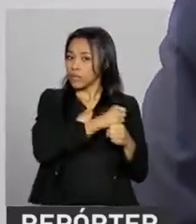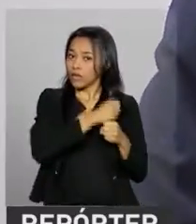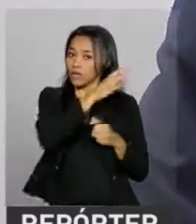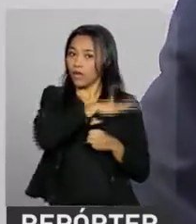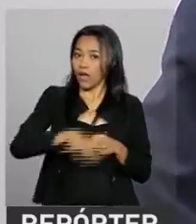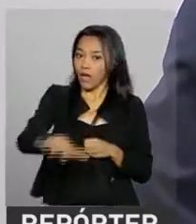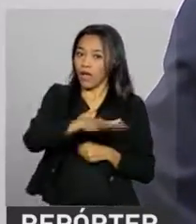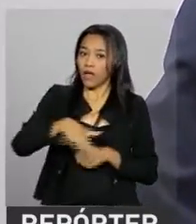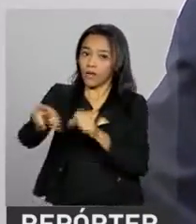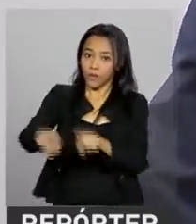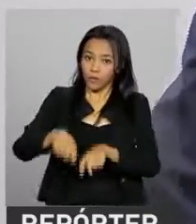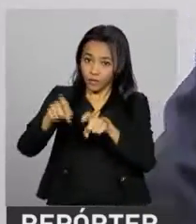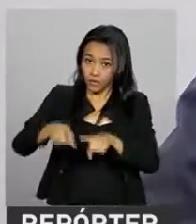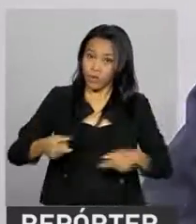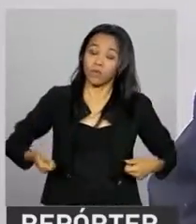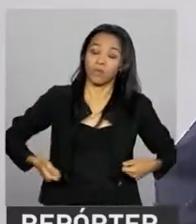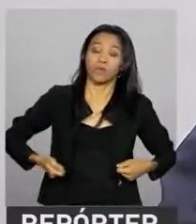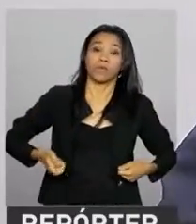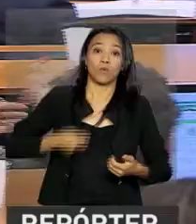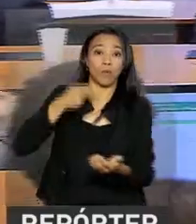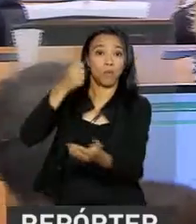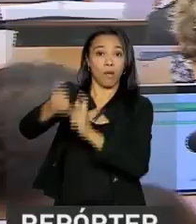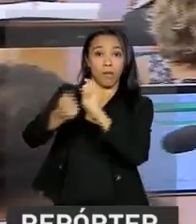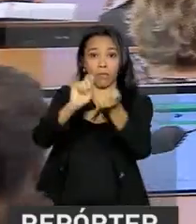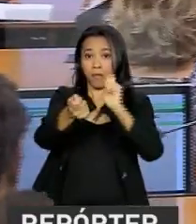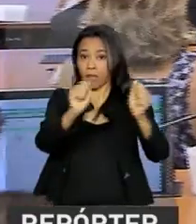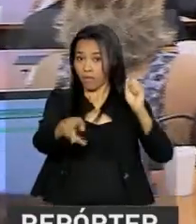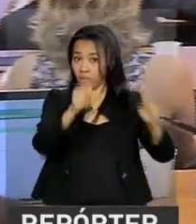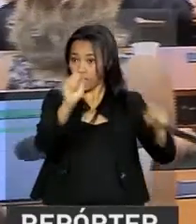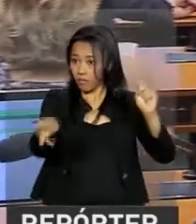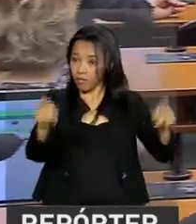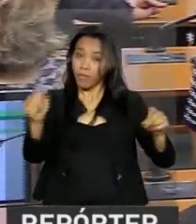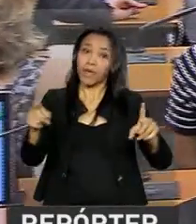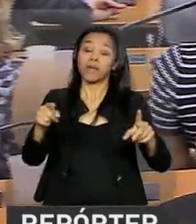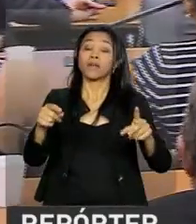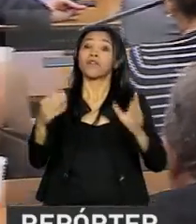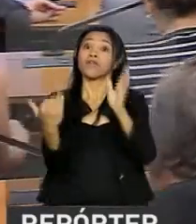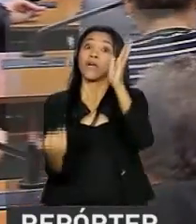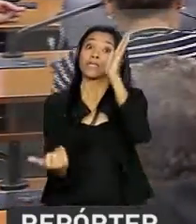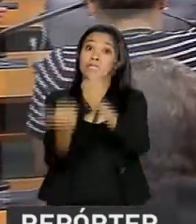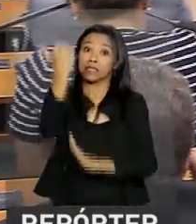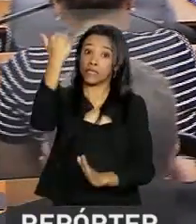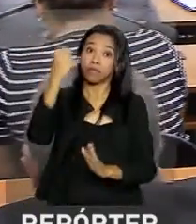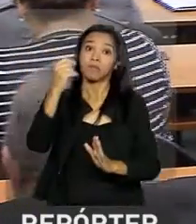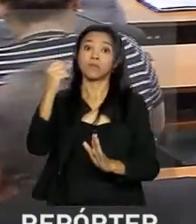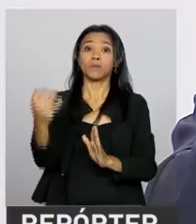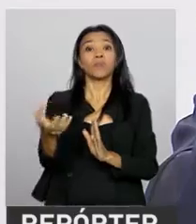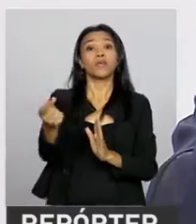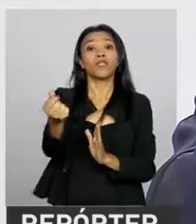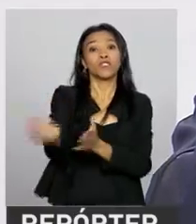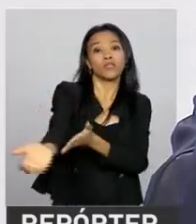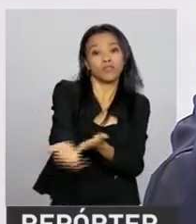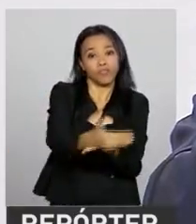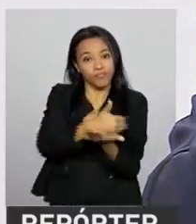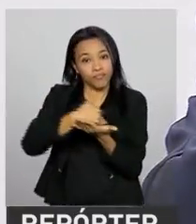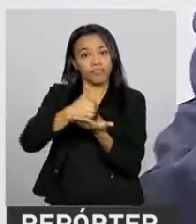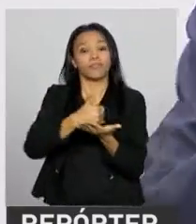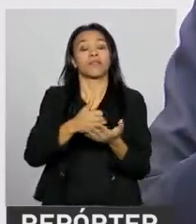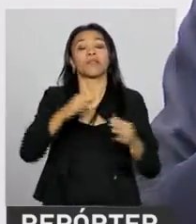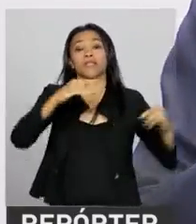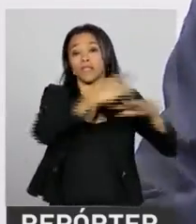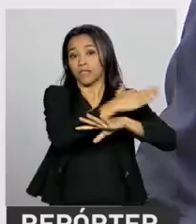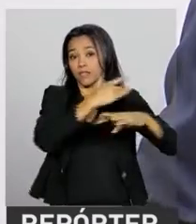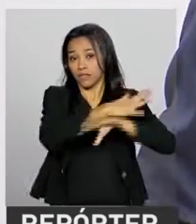as despesas previdenciárias superaram a arrecadação em 105 bilhões de reais. Já no setor urbano,